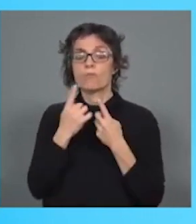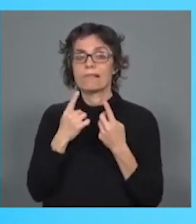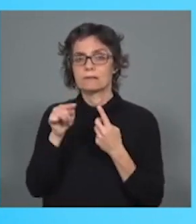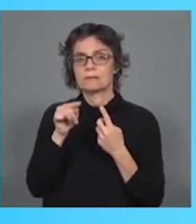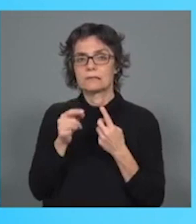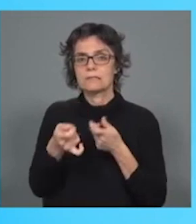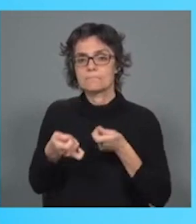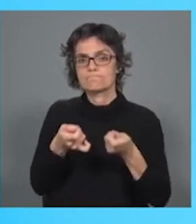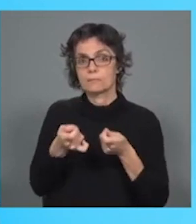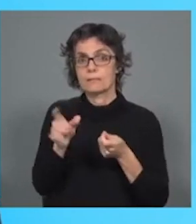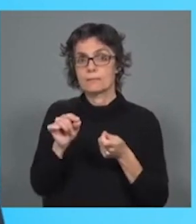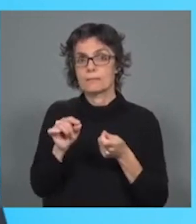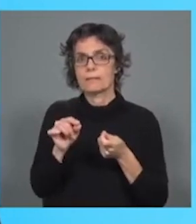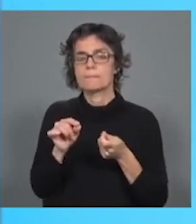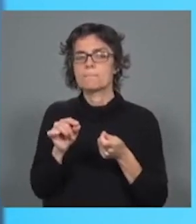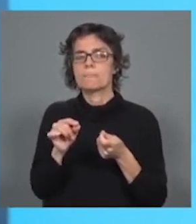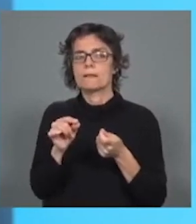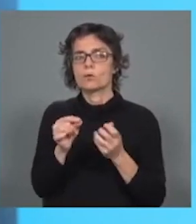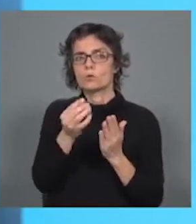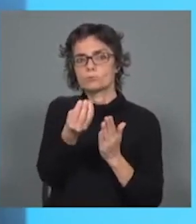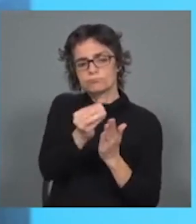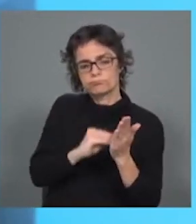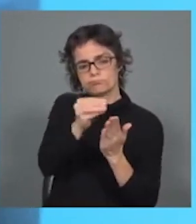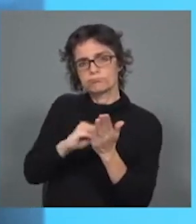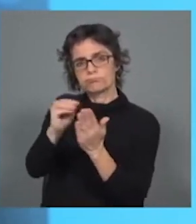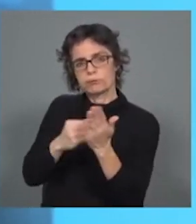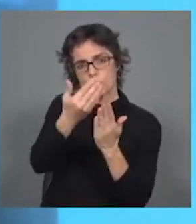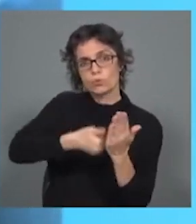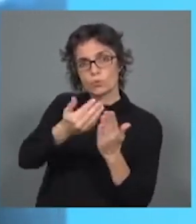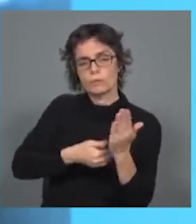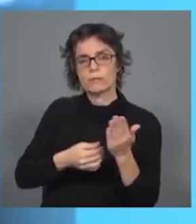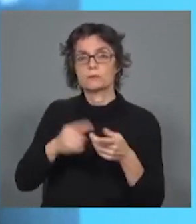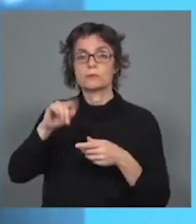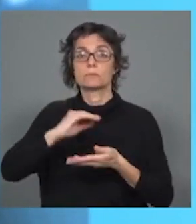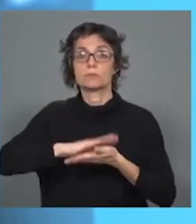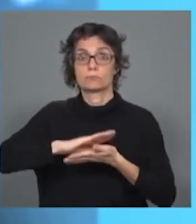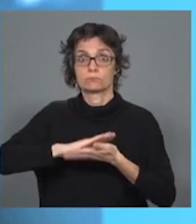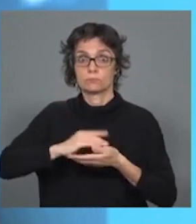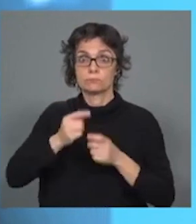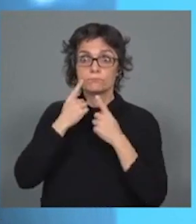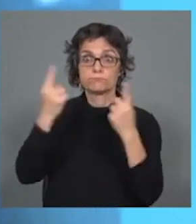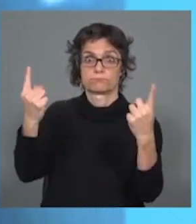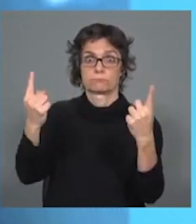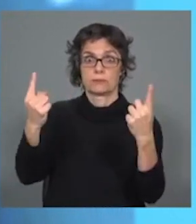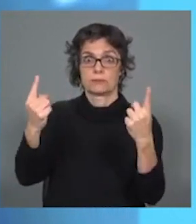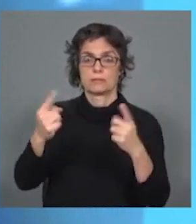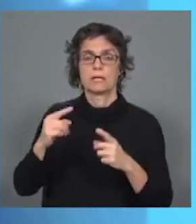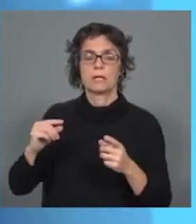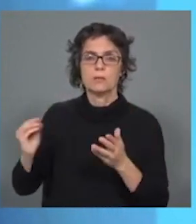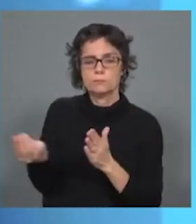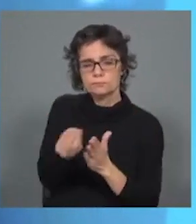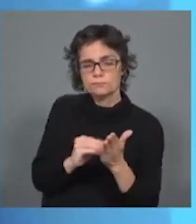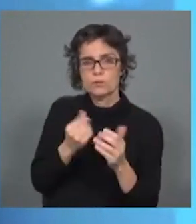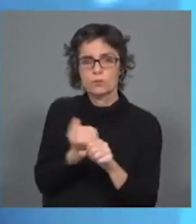termos de publicações. Também queríamos ter esta outra vertente, que era depois de registar todo este trabalho que